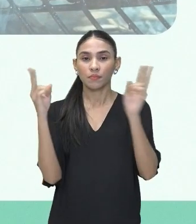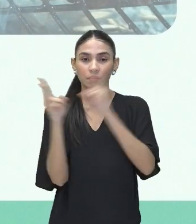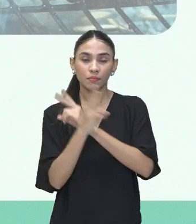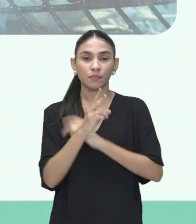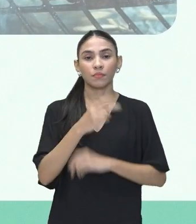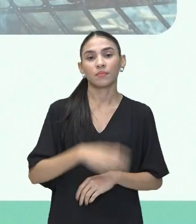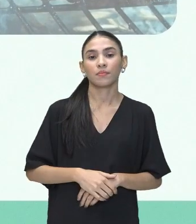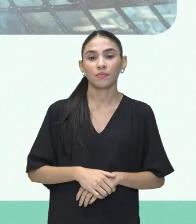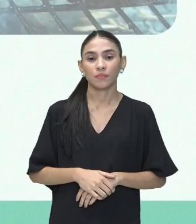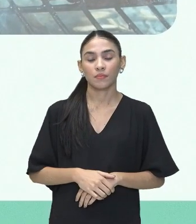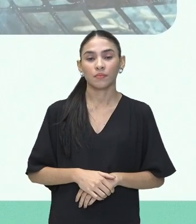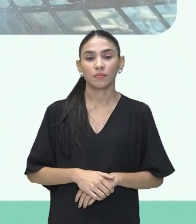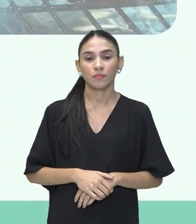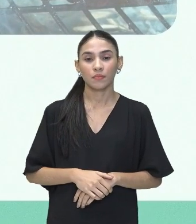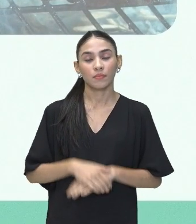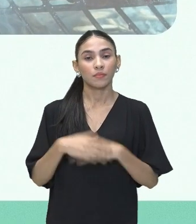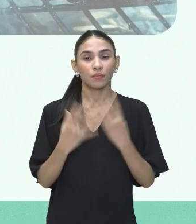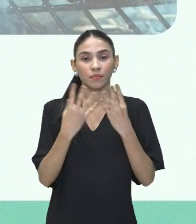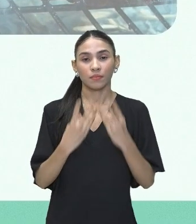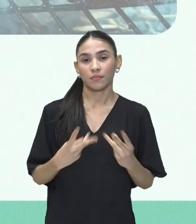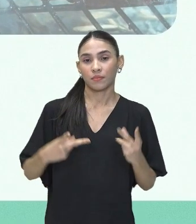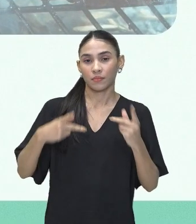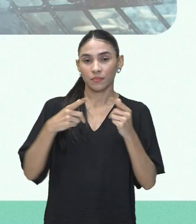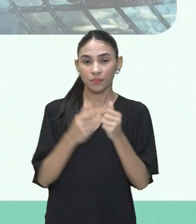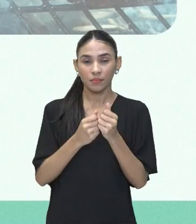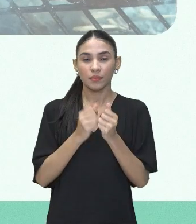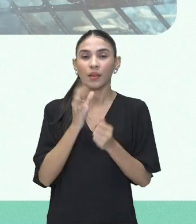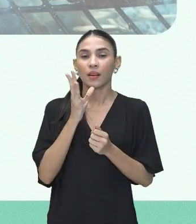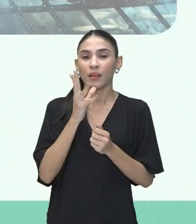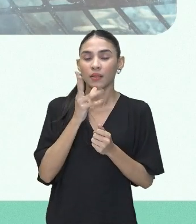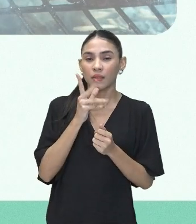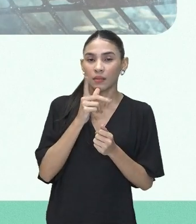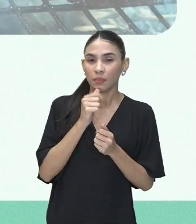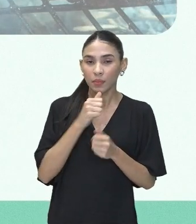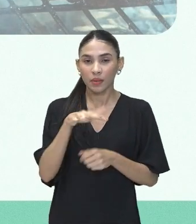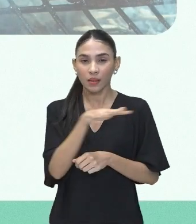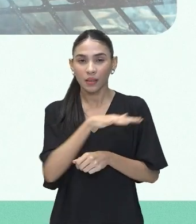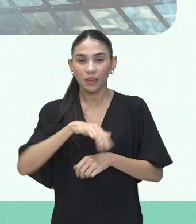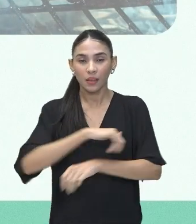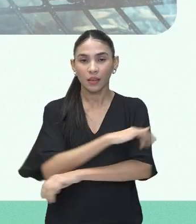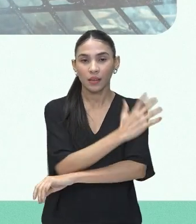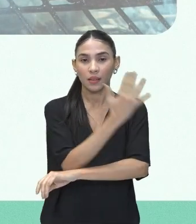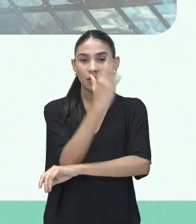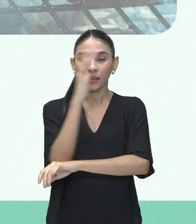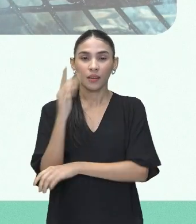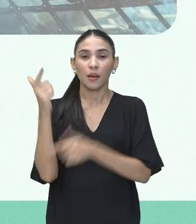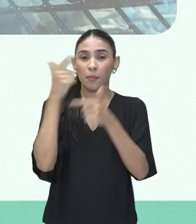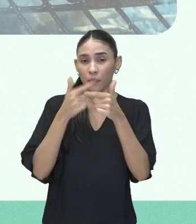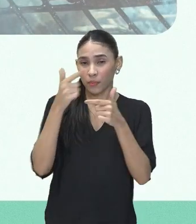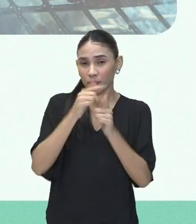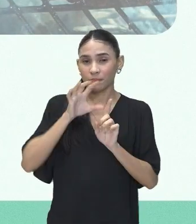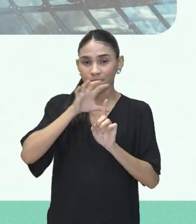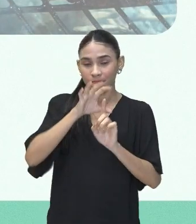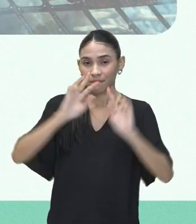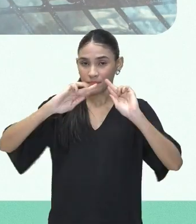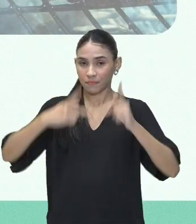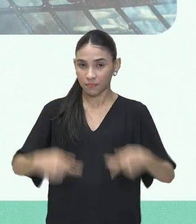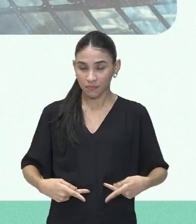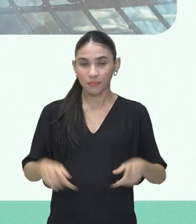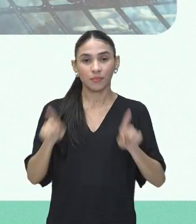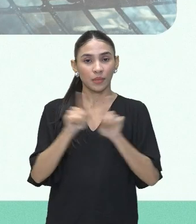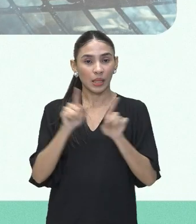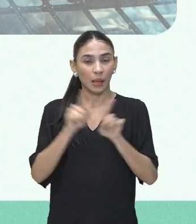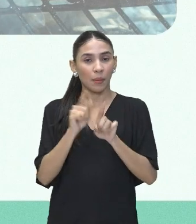solo e alimentos, se degradam lentamente no ambiente e causam malefícios à saúde de seres humanos e